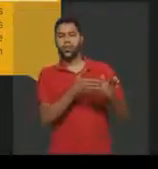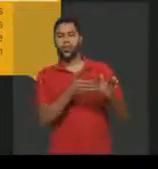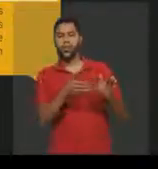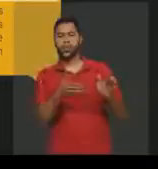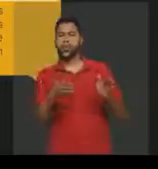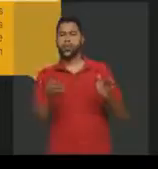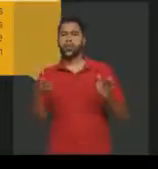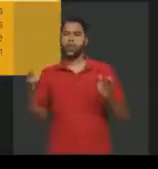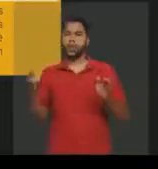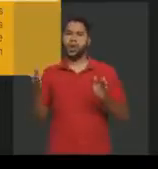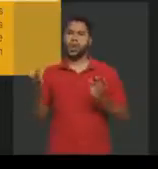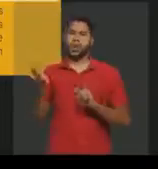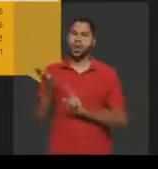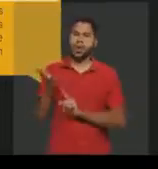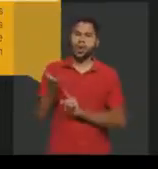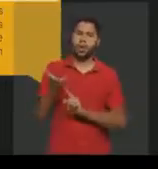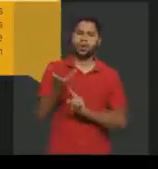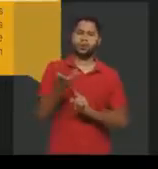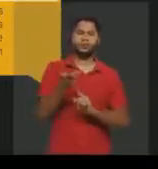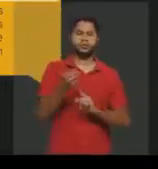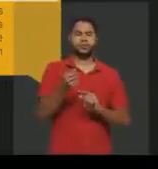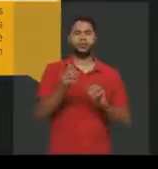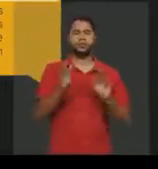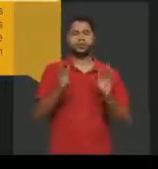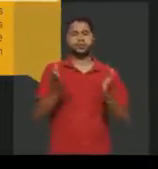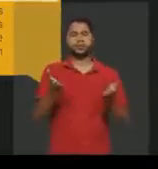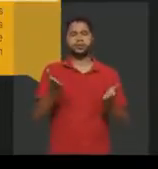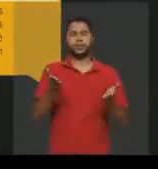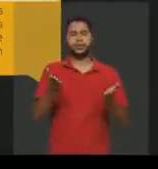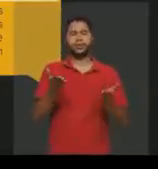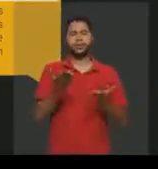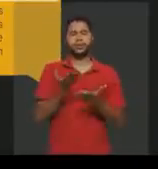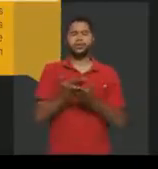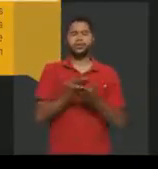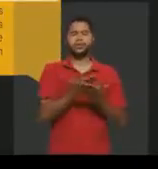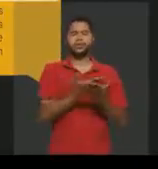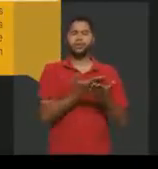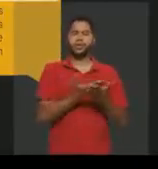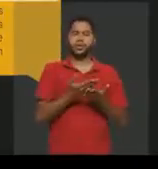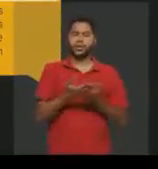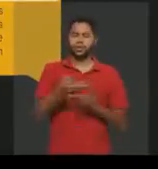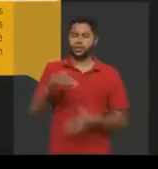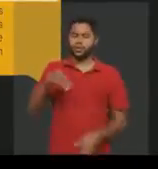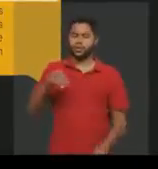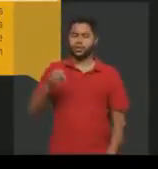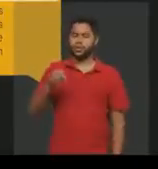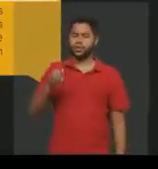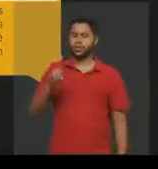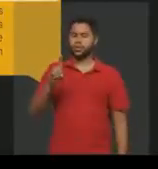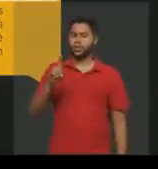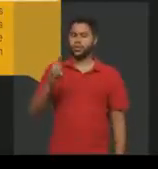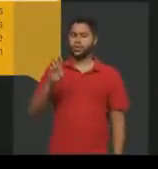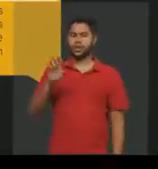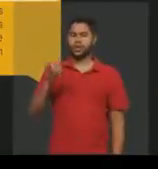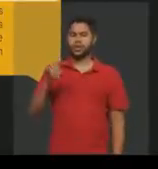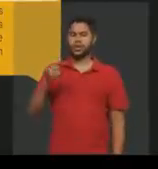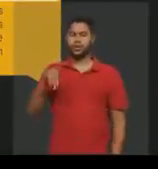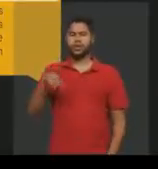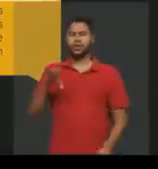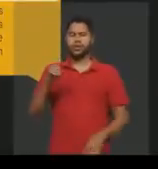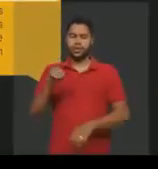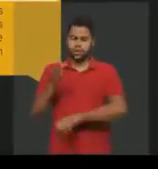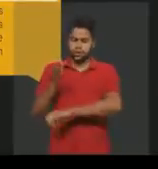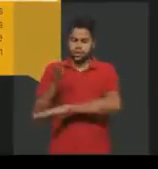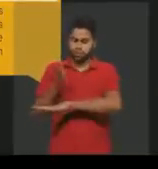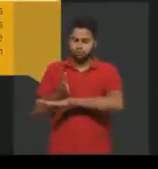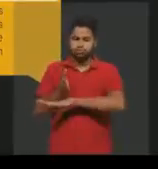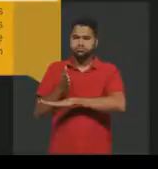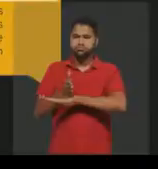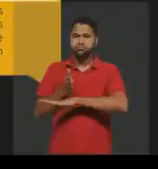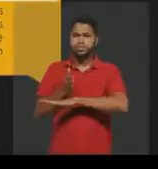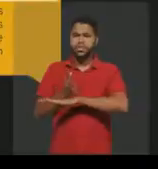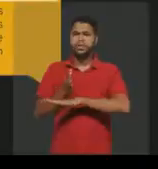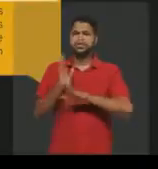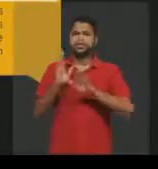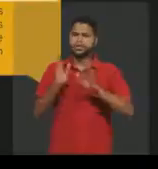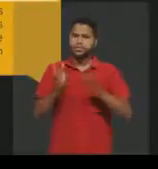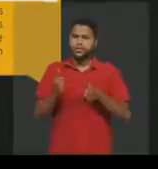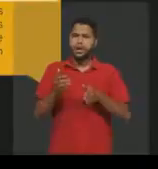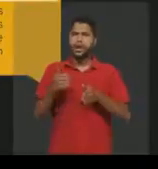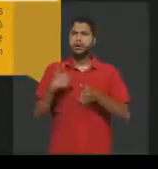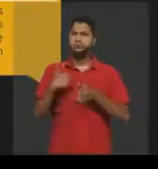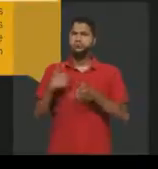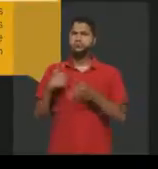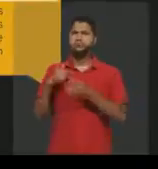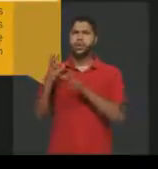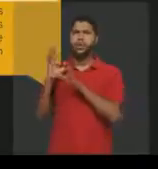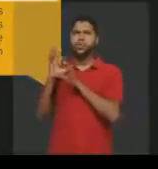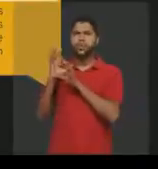estudaram modernismo na literatura. Então, vocês já carregam aí uma bagagenzinha